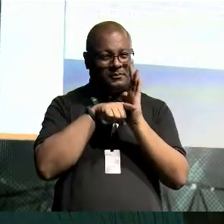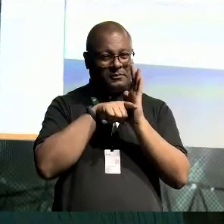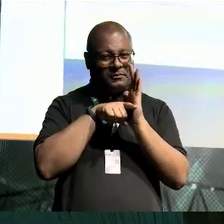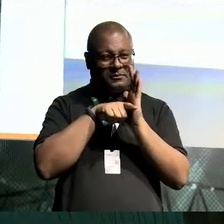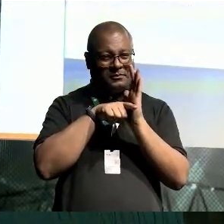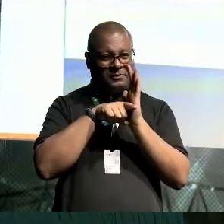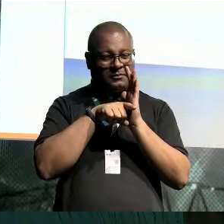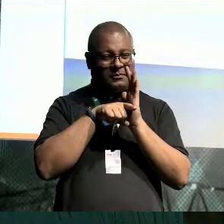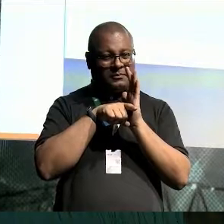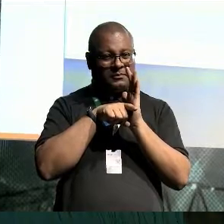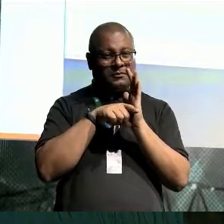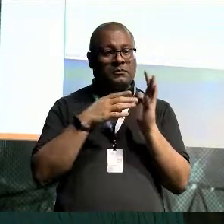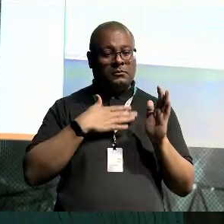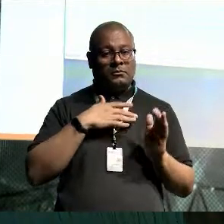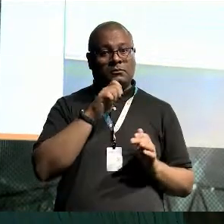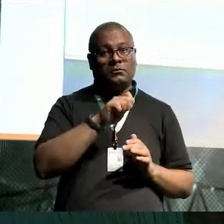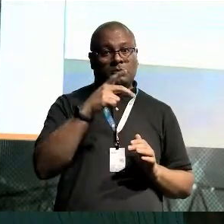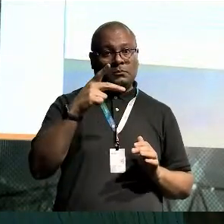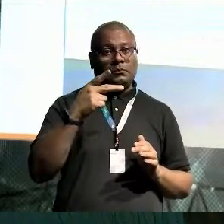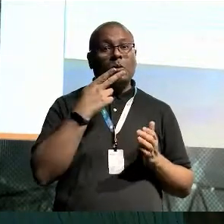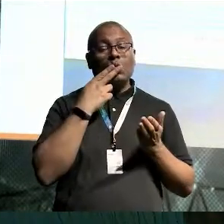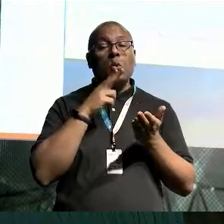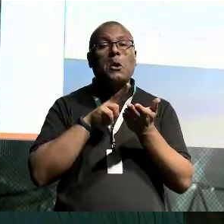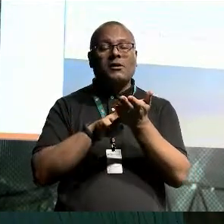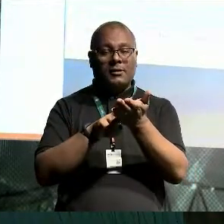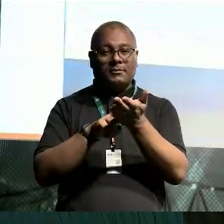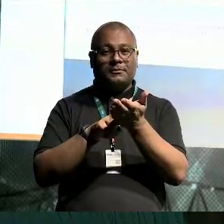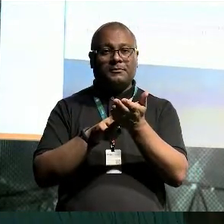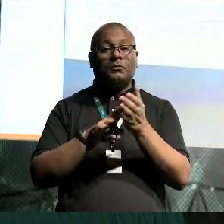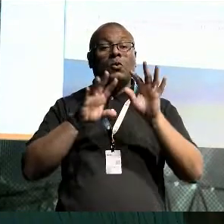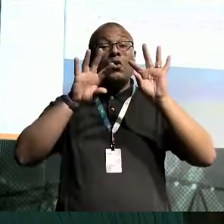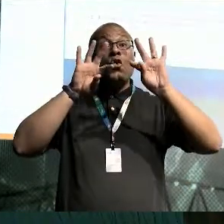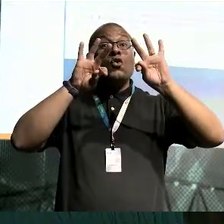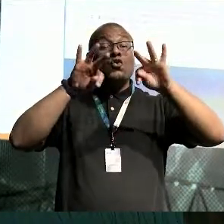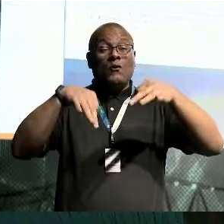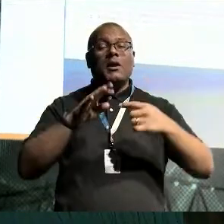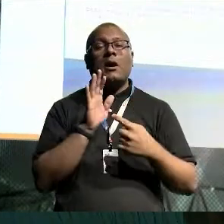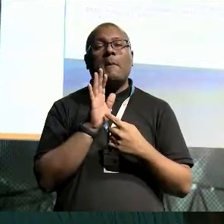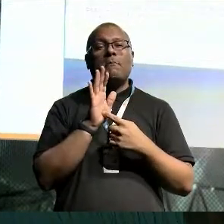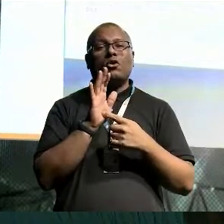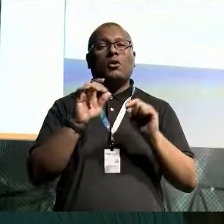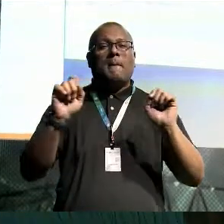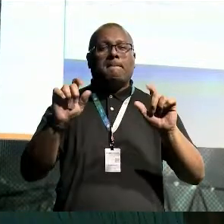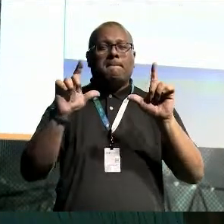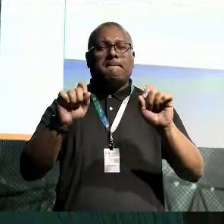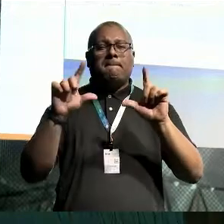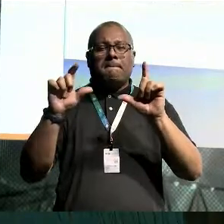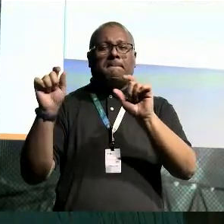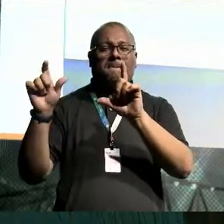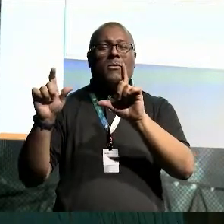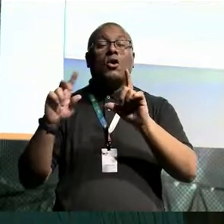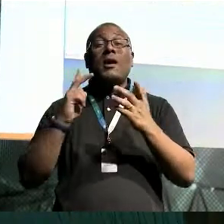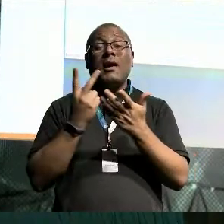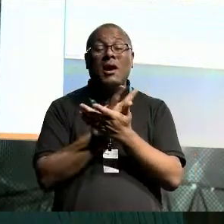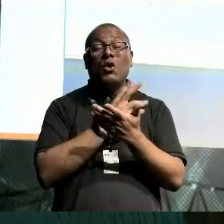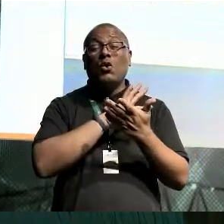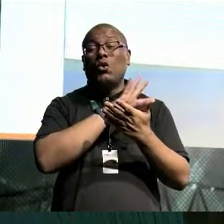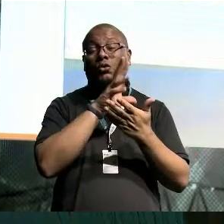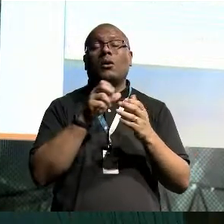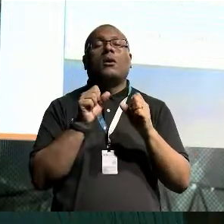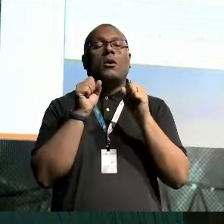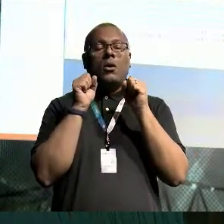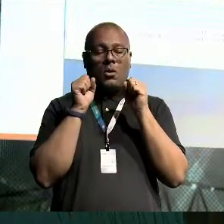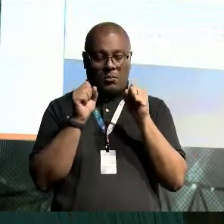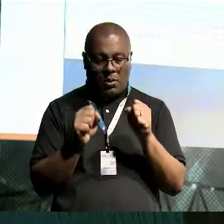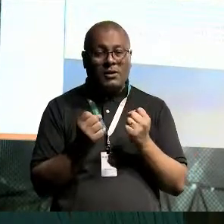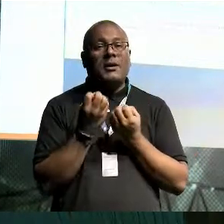no meu aplicativo do Correio, vocês viram que ele mostrou várias telas, né, com todos os bugs. Você pode